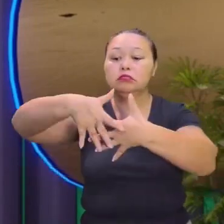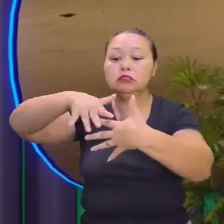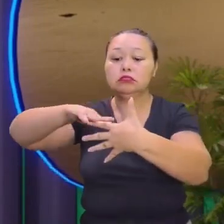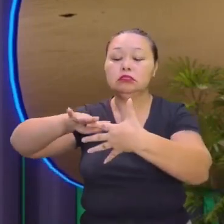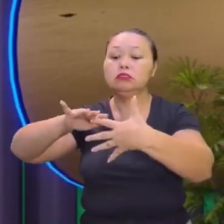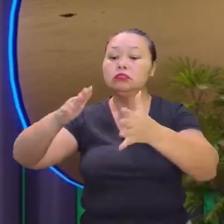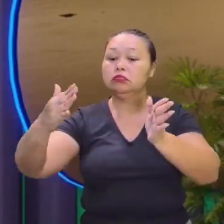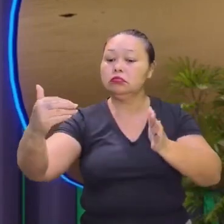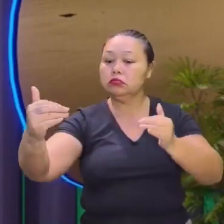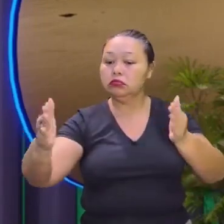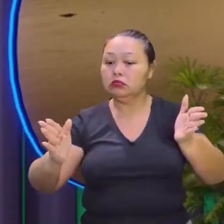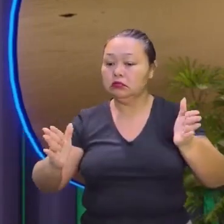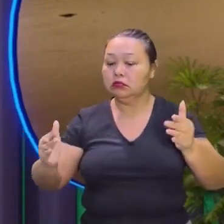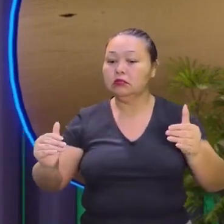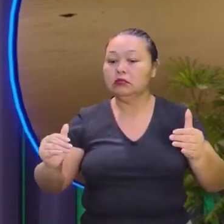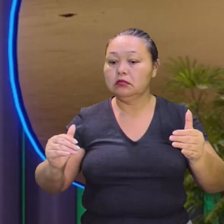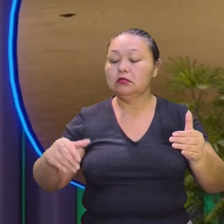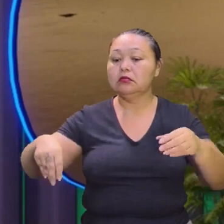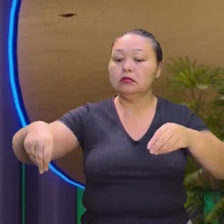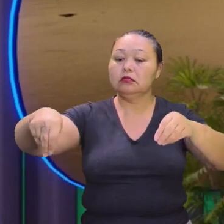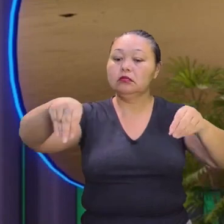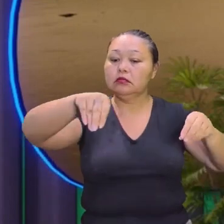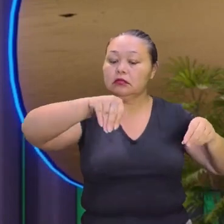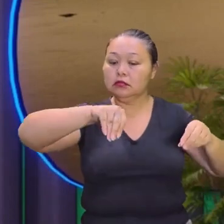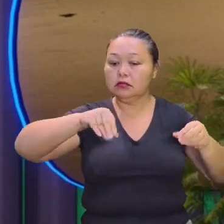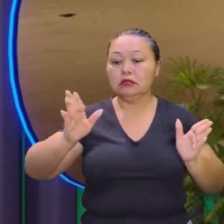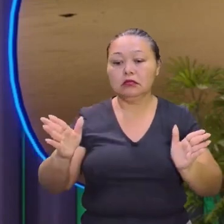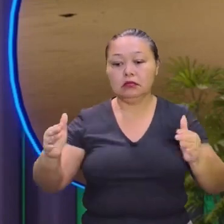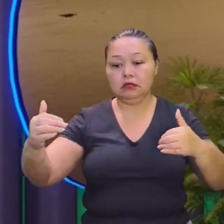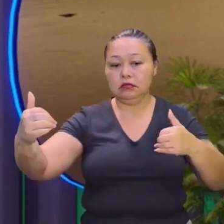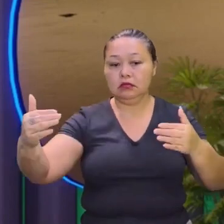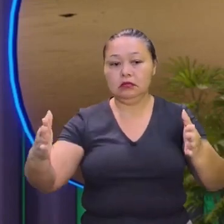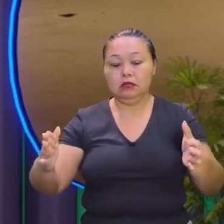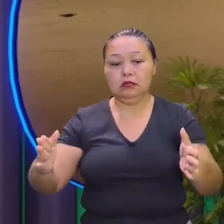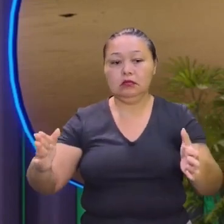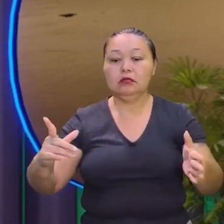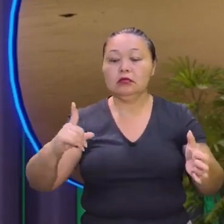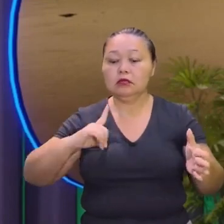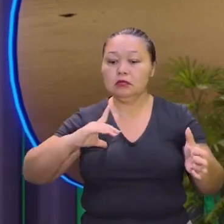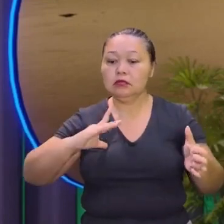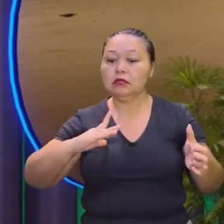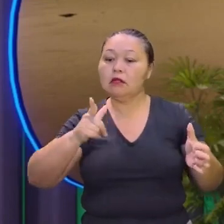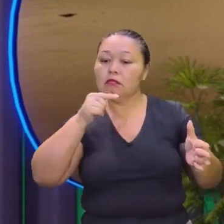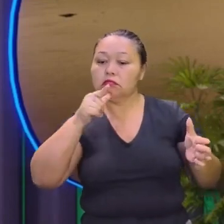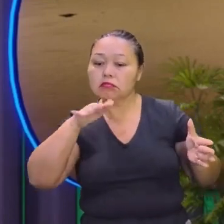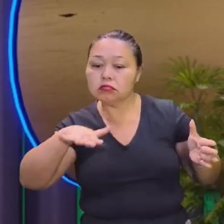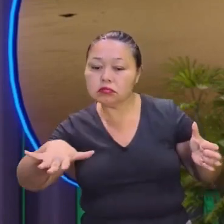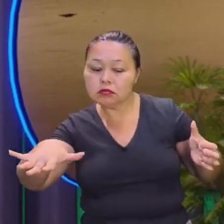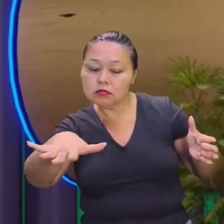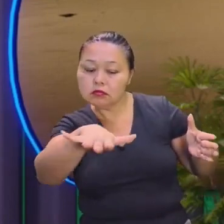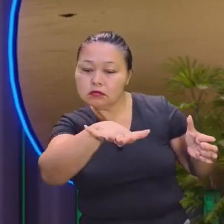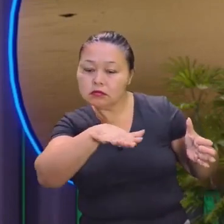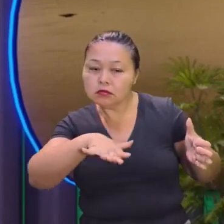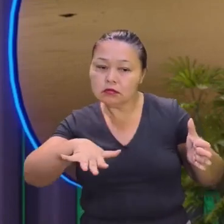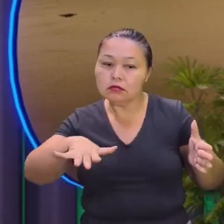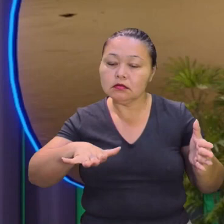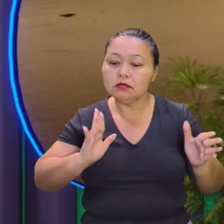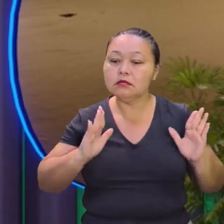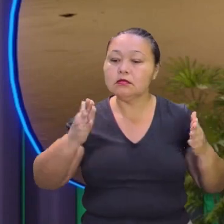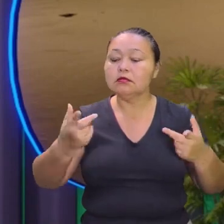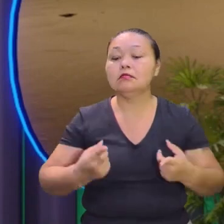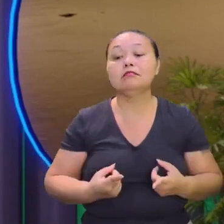peixe lá nessas regiões de confinamento, né? Que os tanques, que é voltado aí